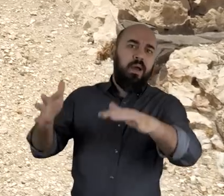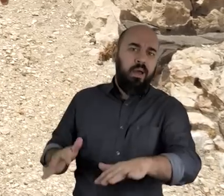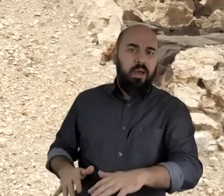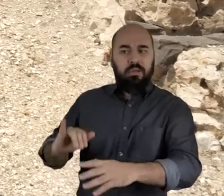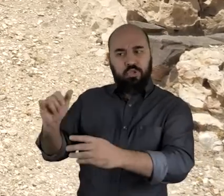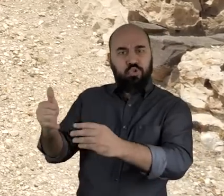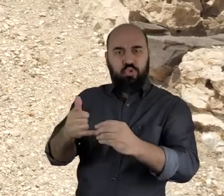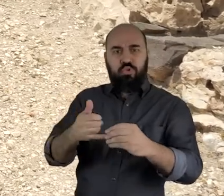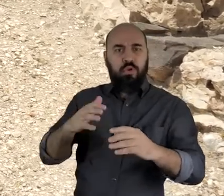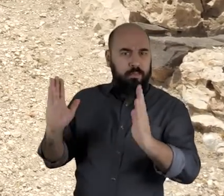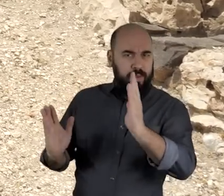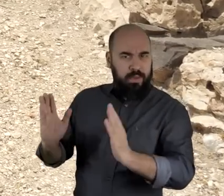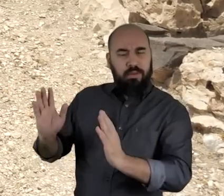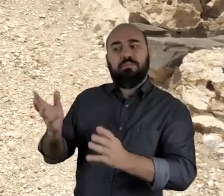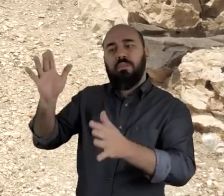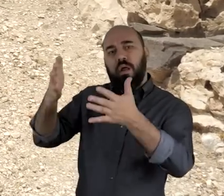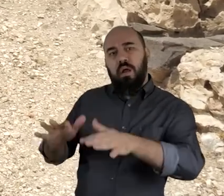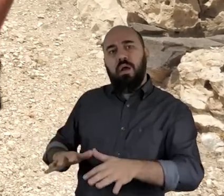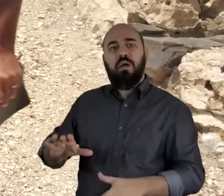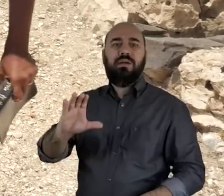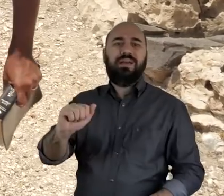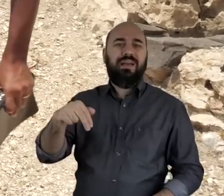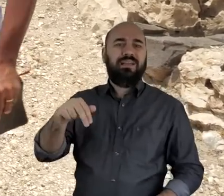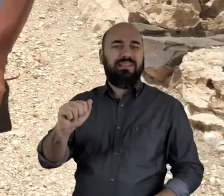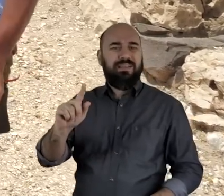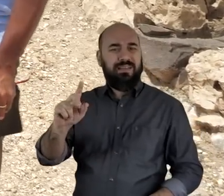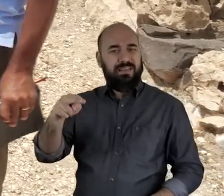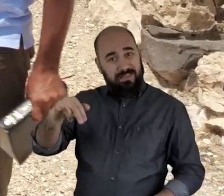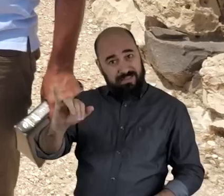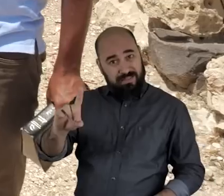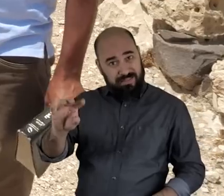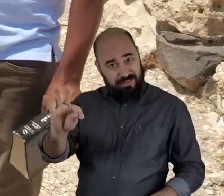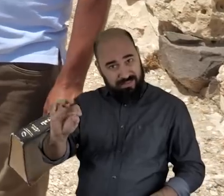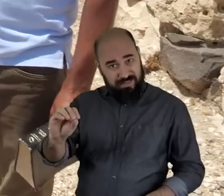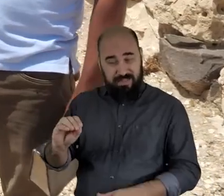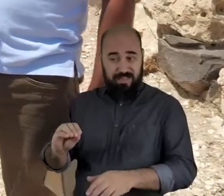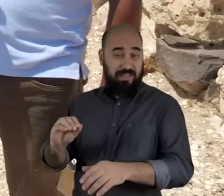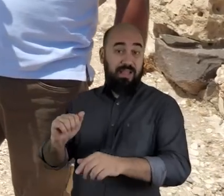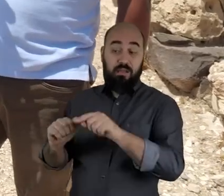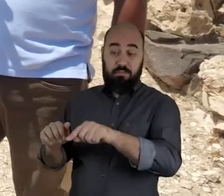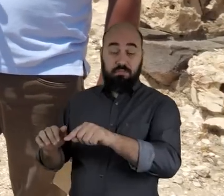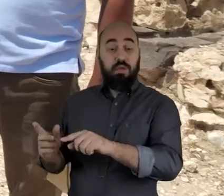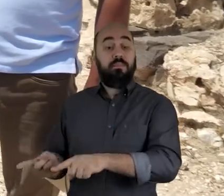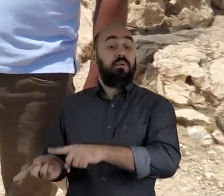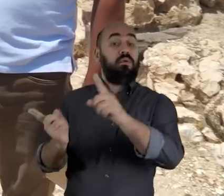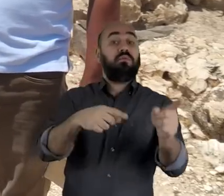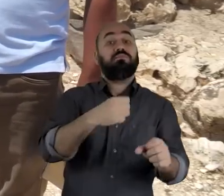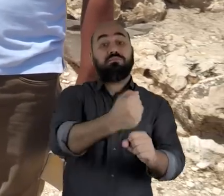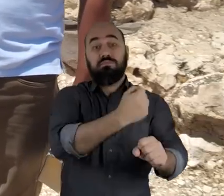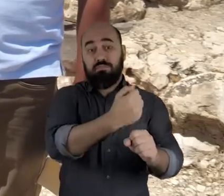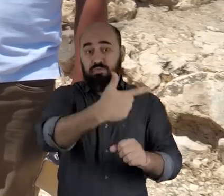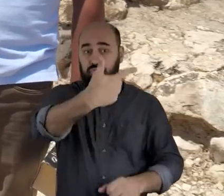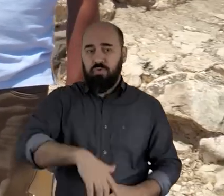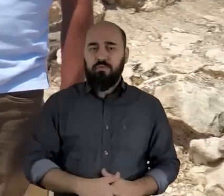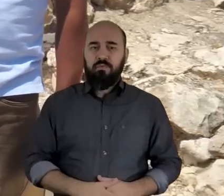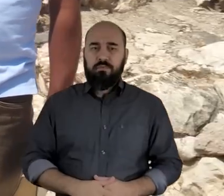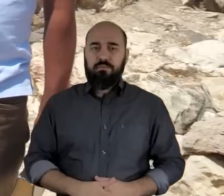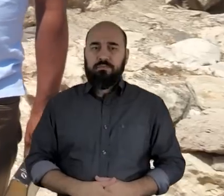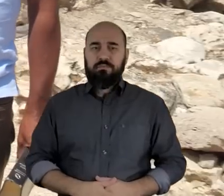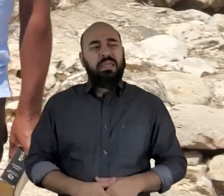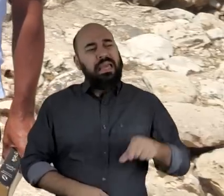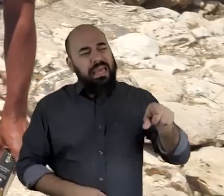da destruição da cidade cananita. Agora, eu também já li um relato que aqui você tem paredes muito